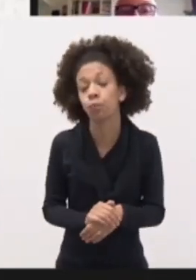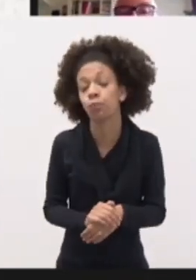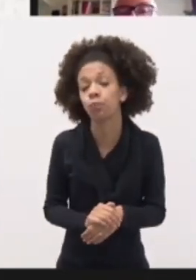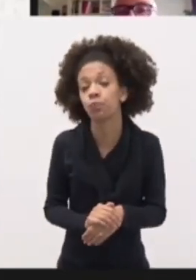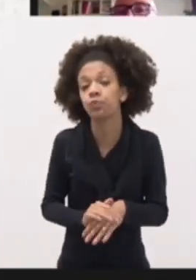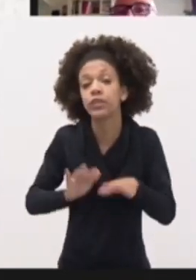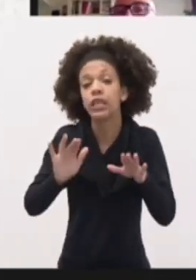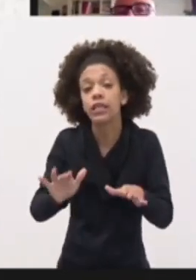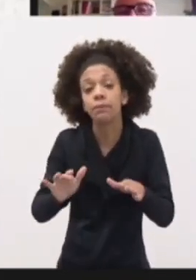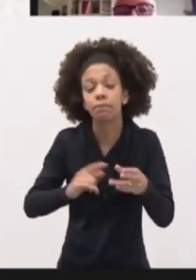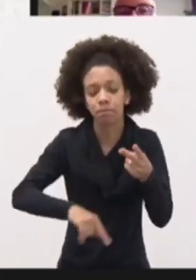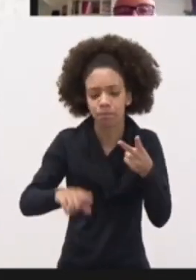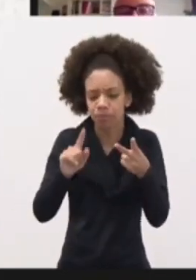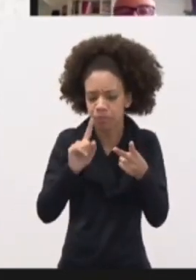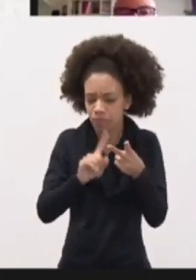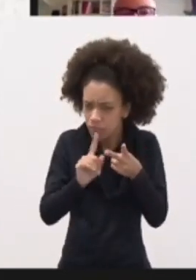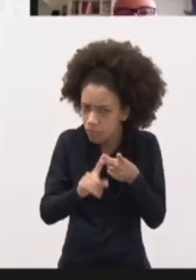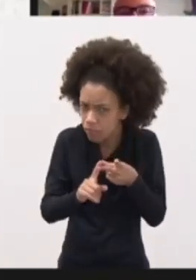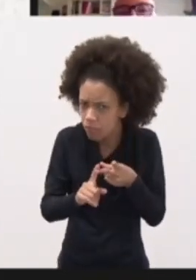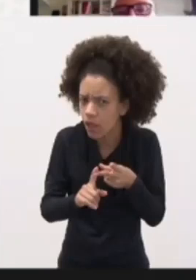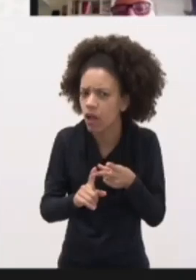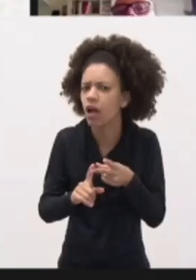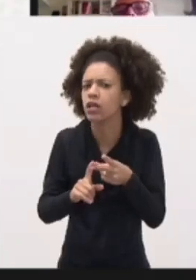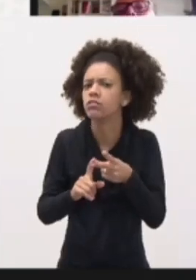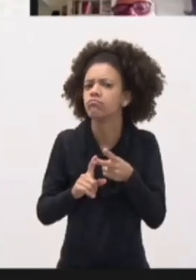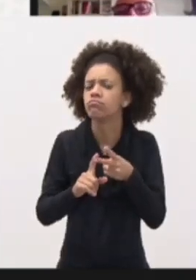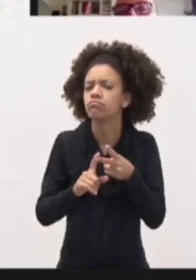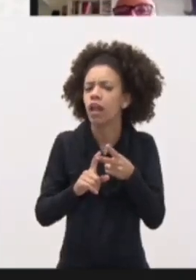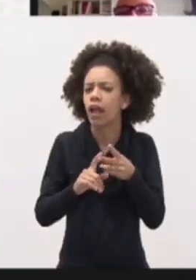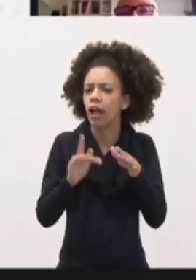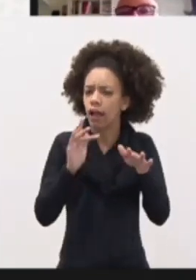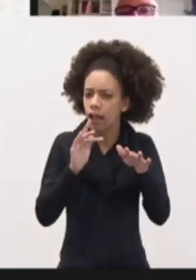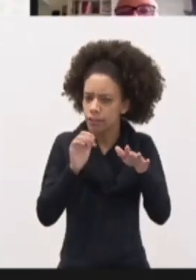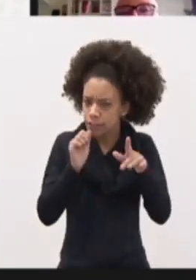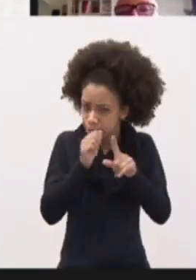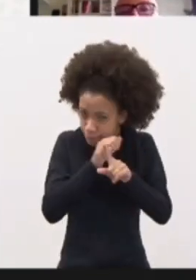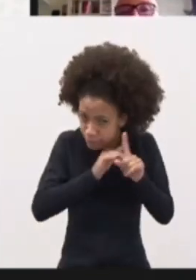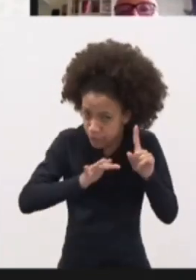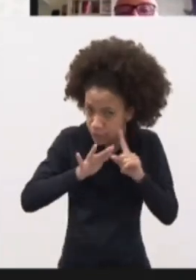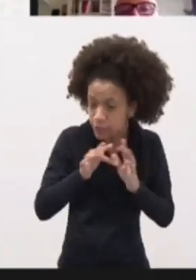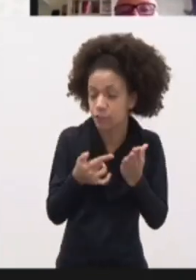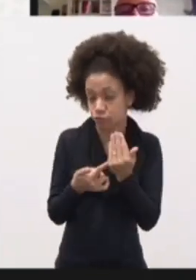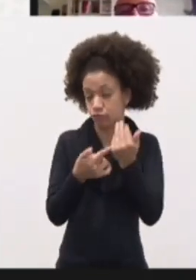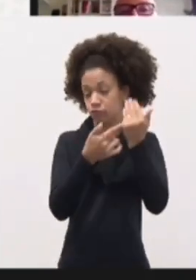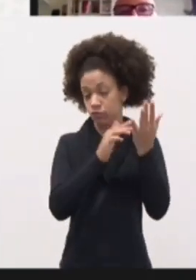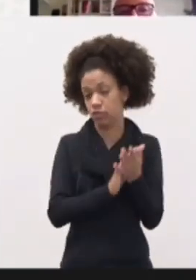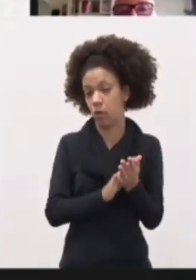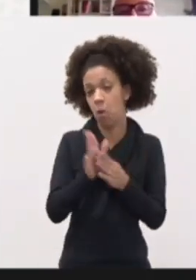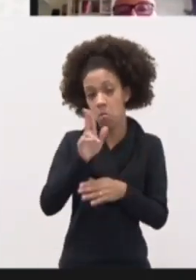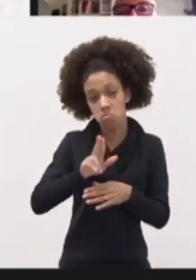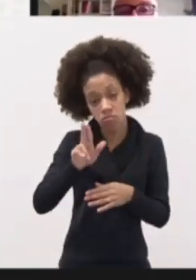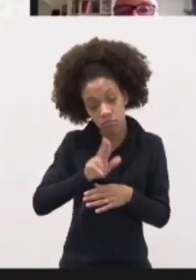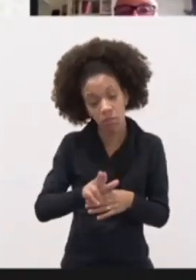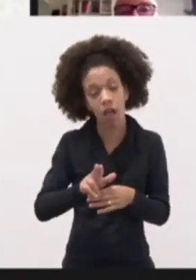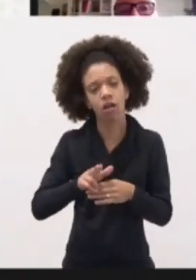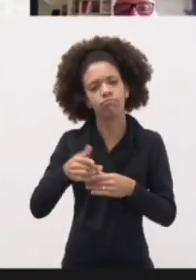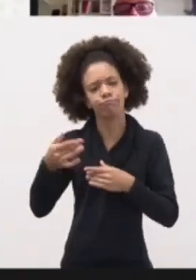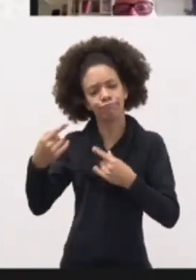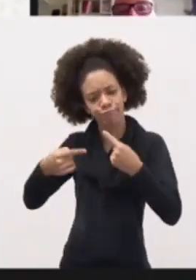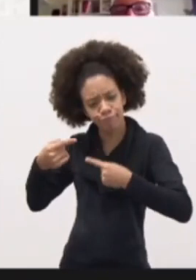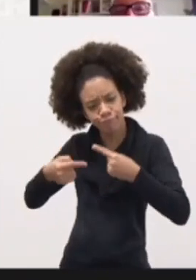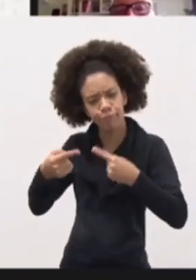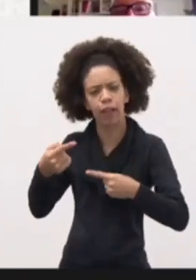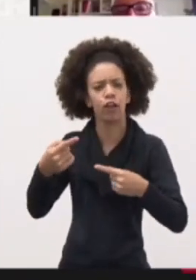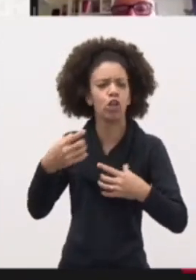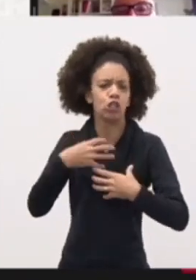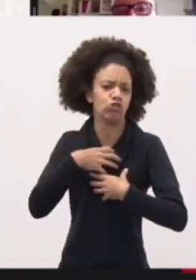A área de cidadania digital, usar as tecnologias para discutir a vida e sociedade e debater formas